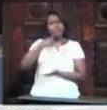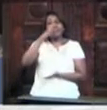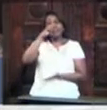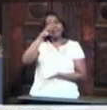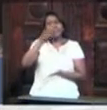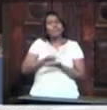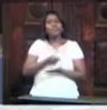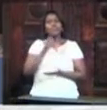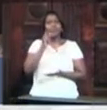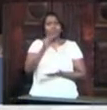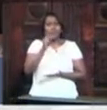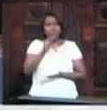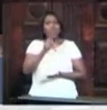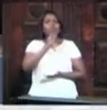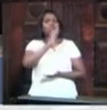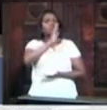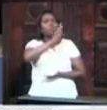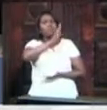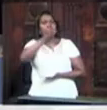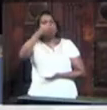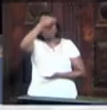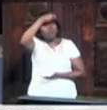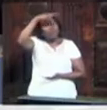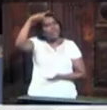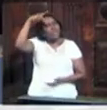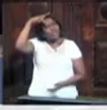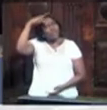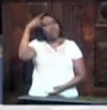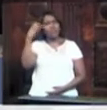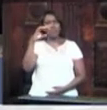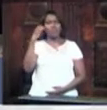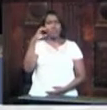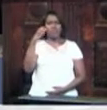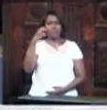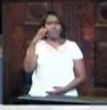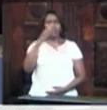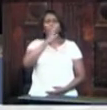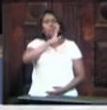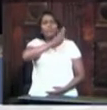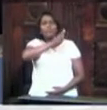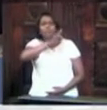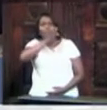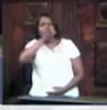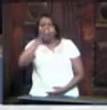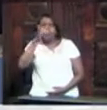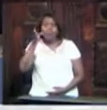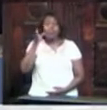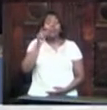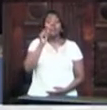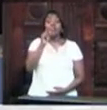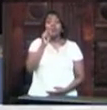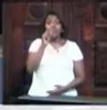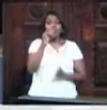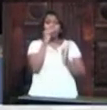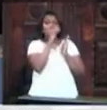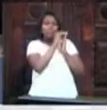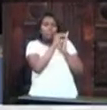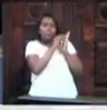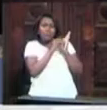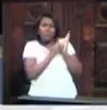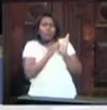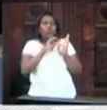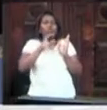percorrer o município de Niterói para registrar